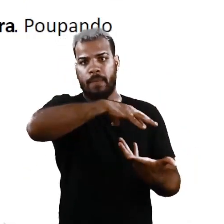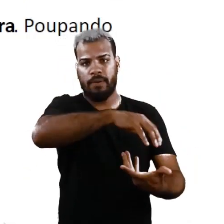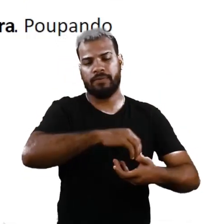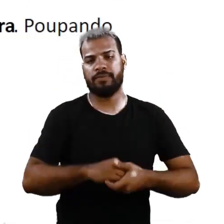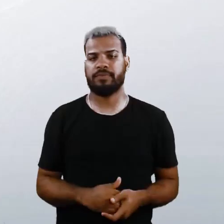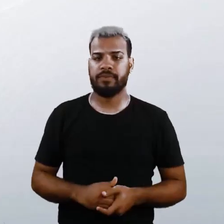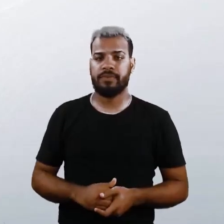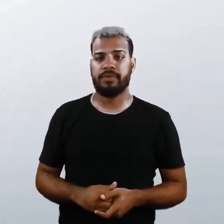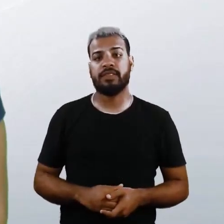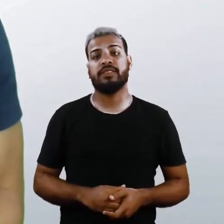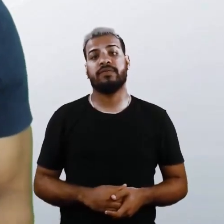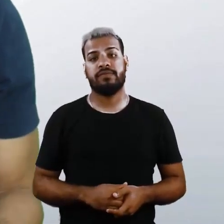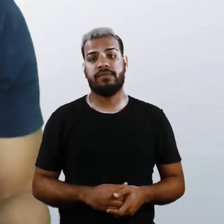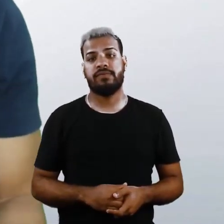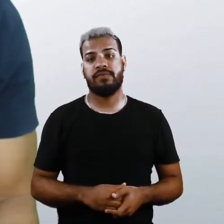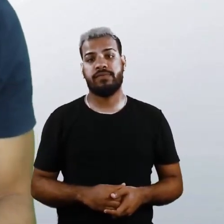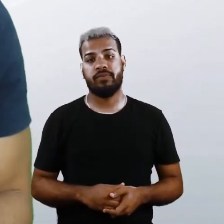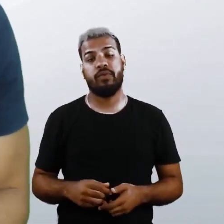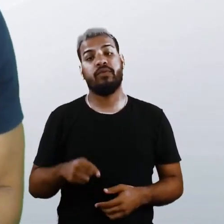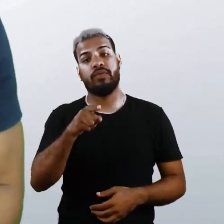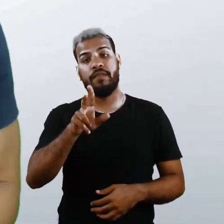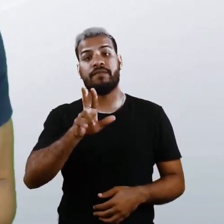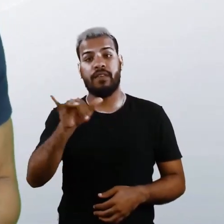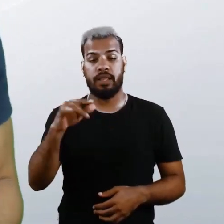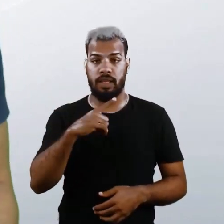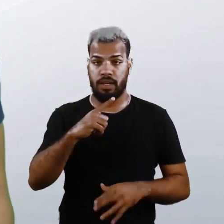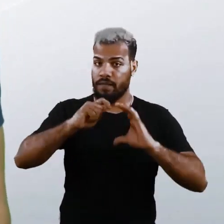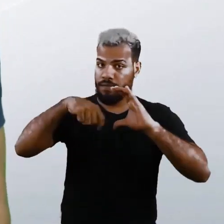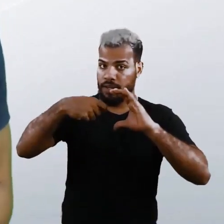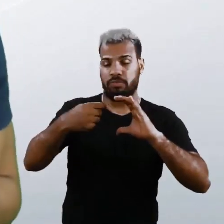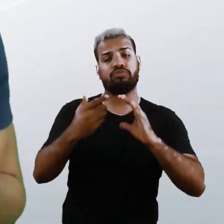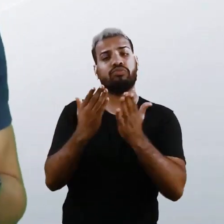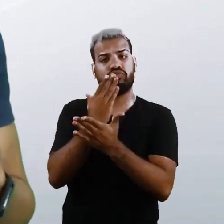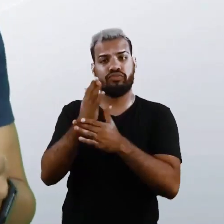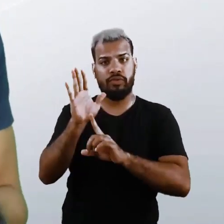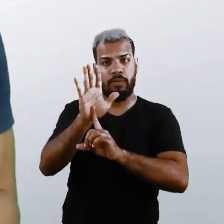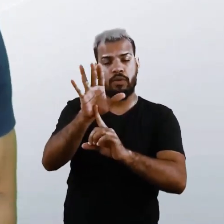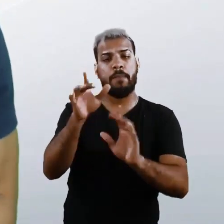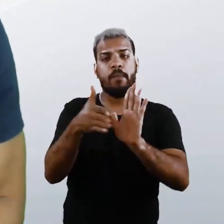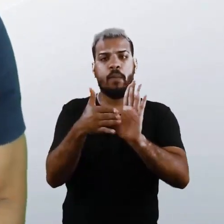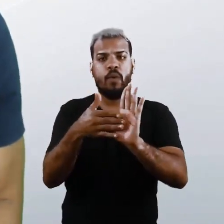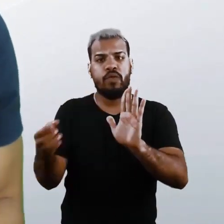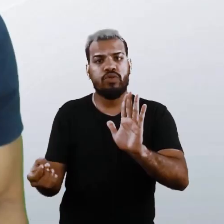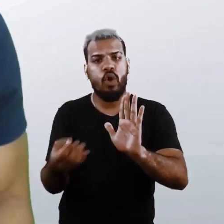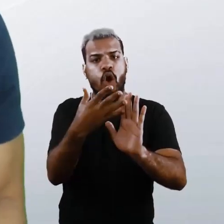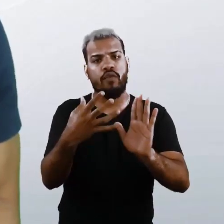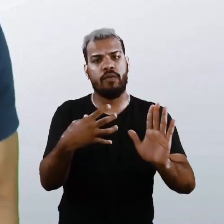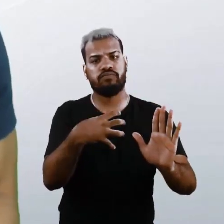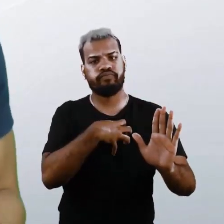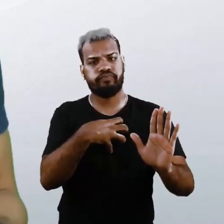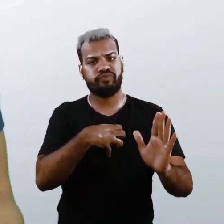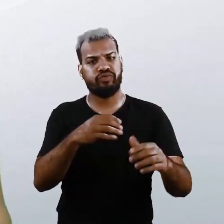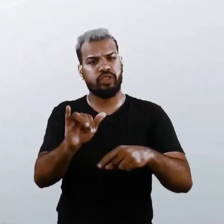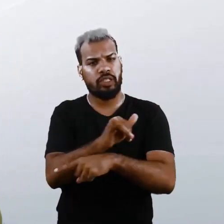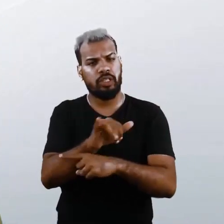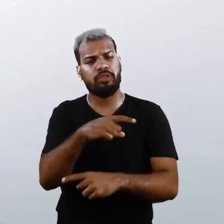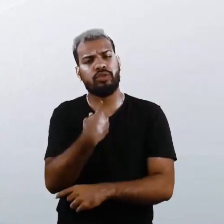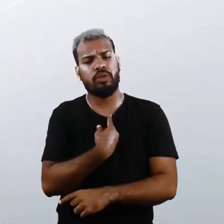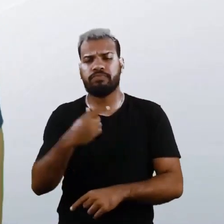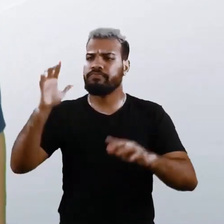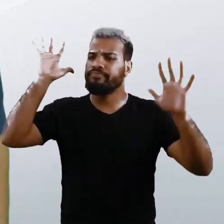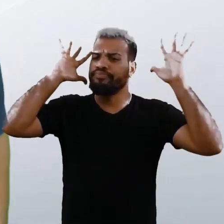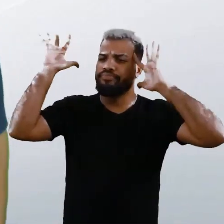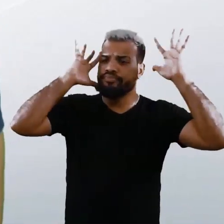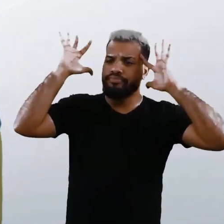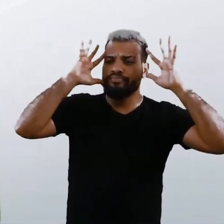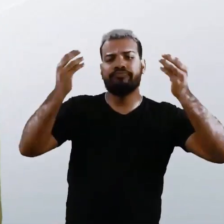planeta. Isso a gente já vai ver, que vocês vão ter alguns vídeos aqui depois que falam de novas propostas e de novos modelos